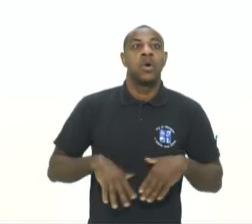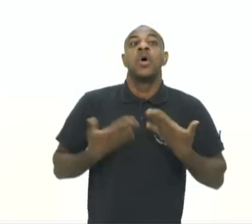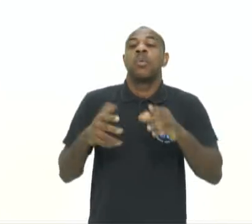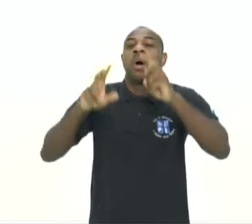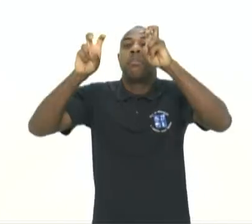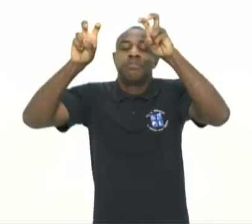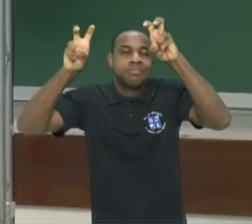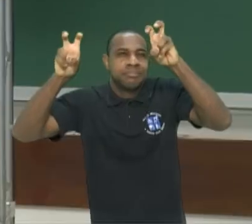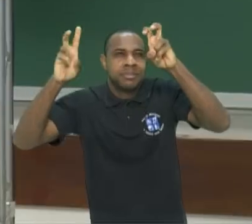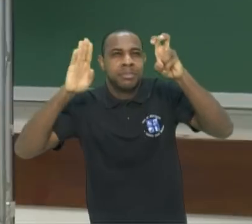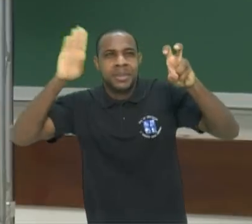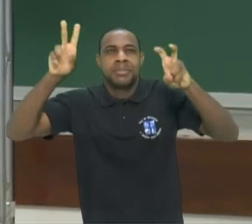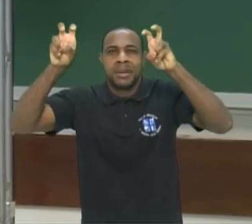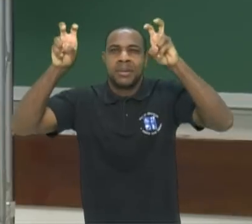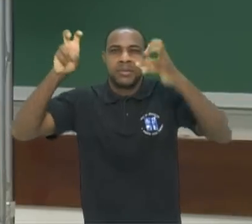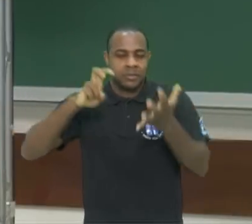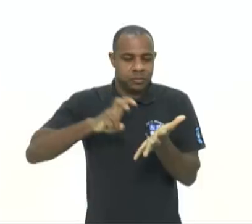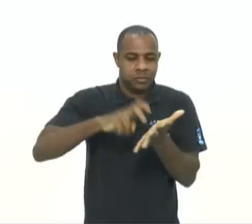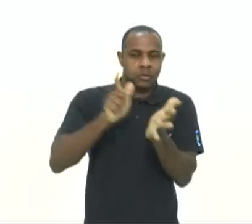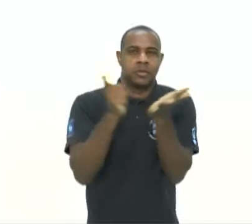Manhã? Com vocês lá.